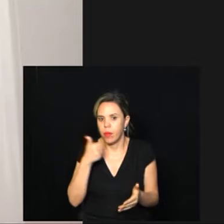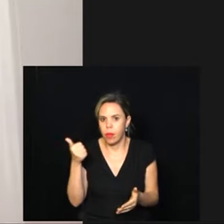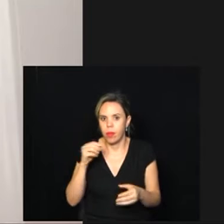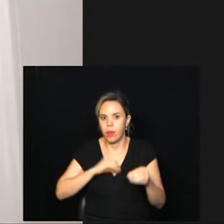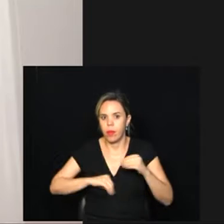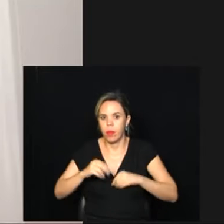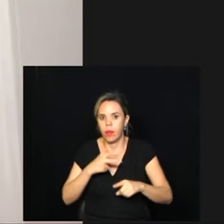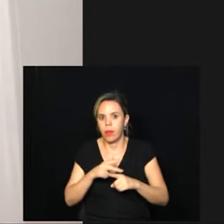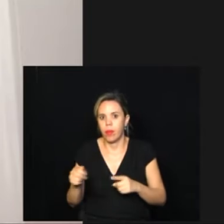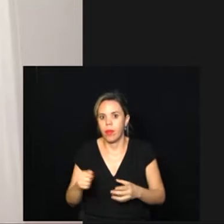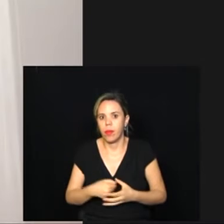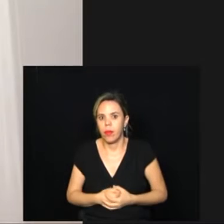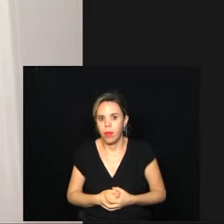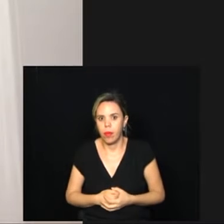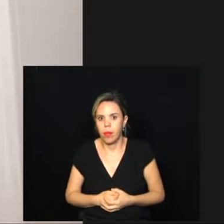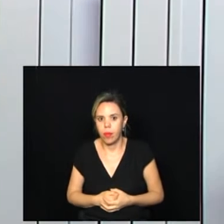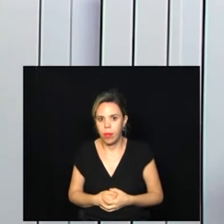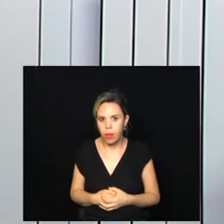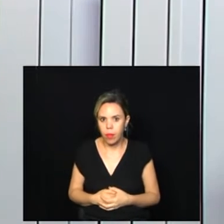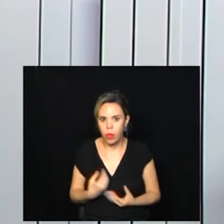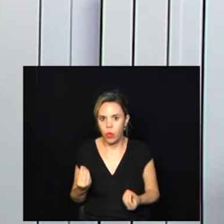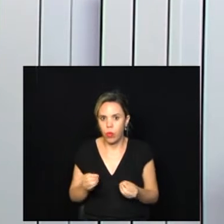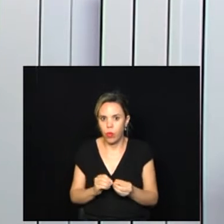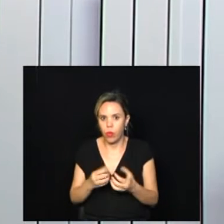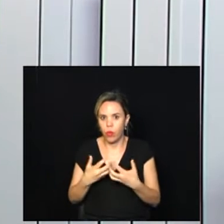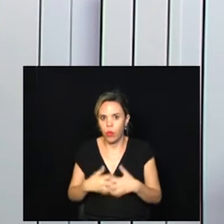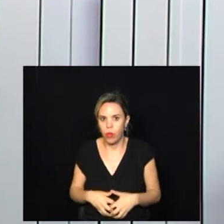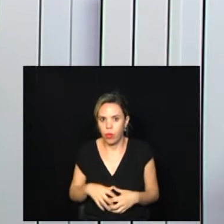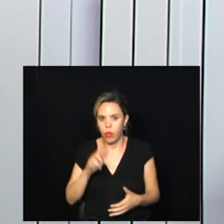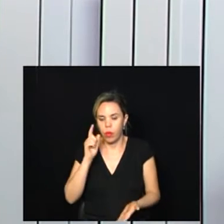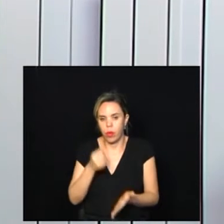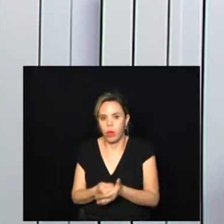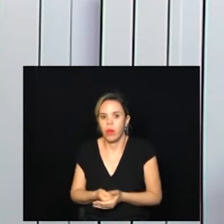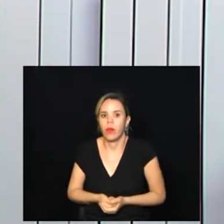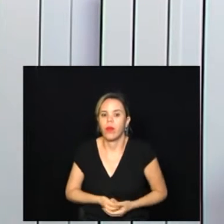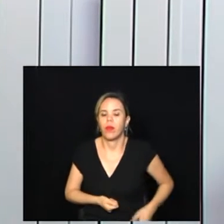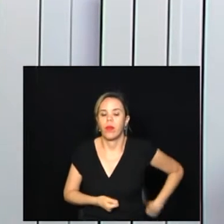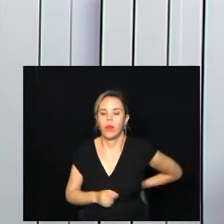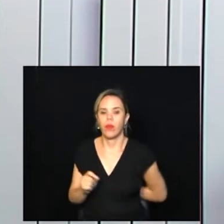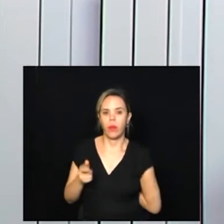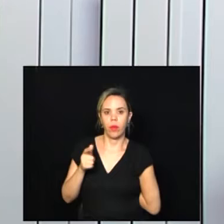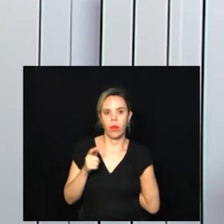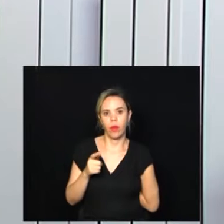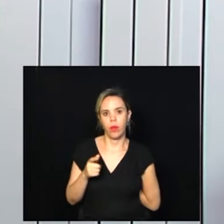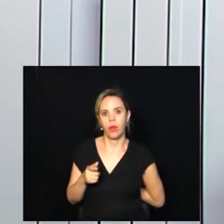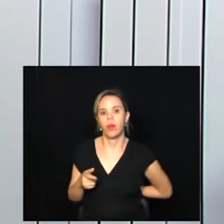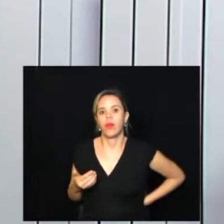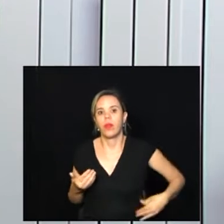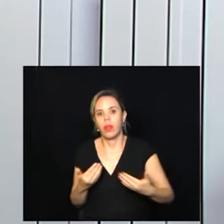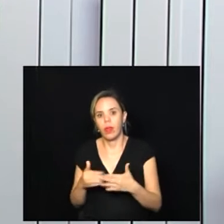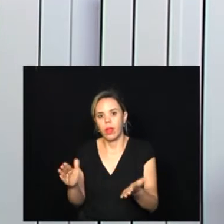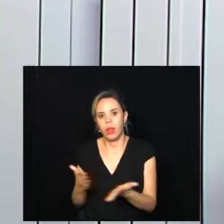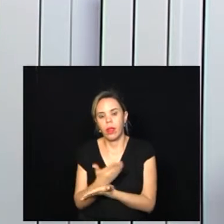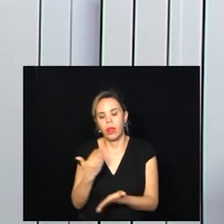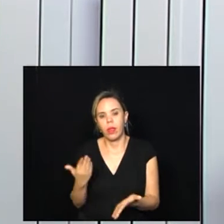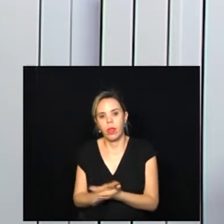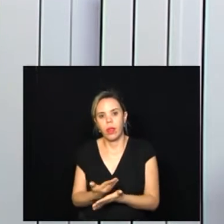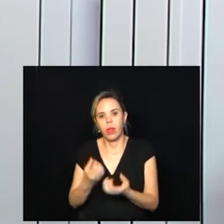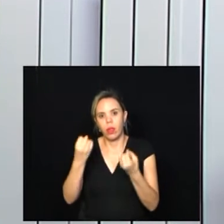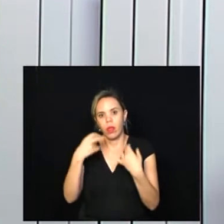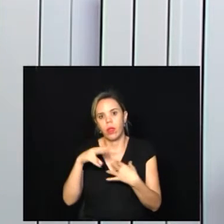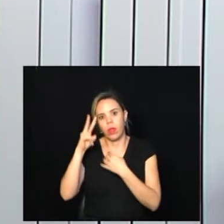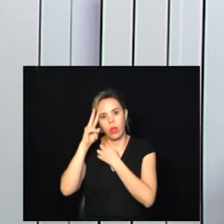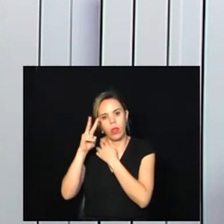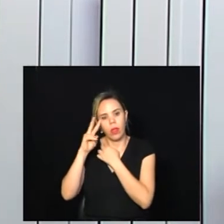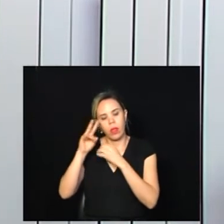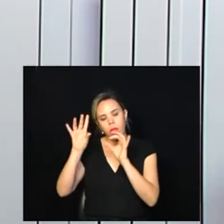depressão. Lígia, como que foi a tomada de decisão para lançar o livro e contar em